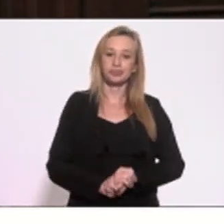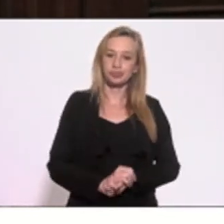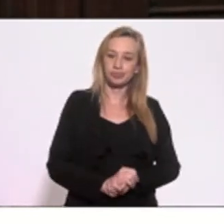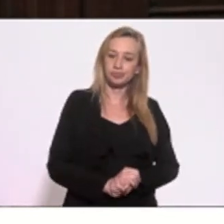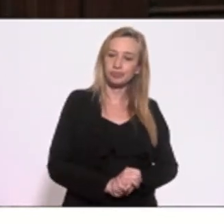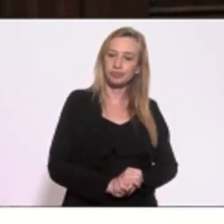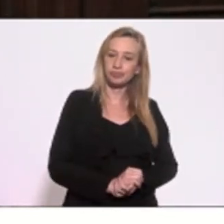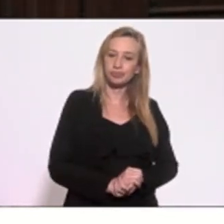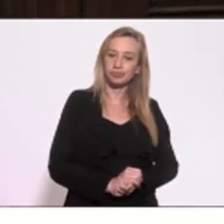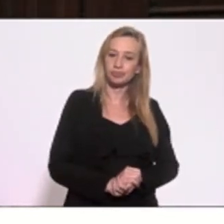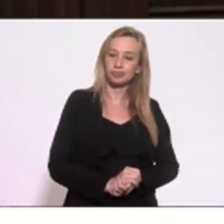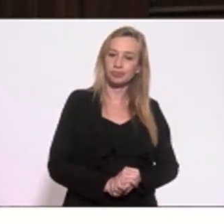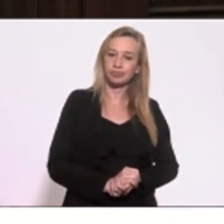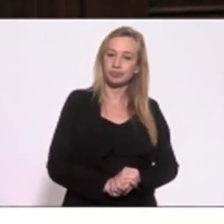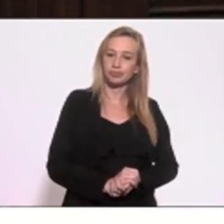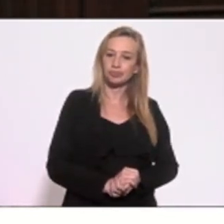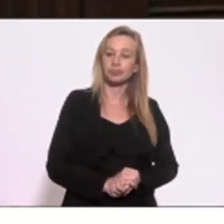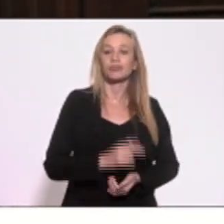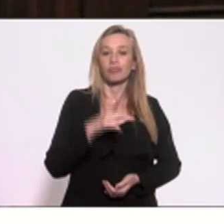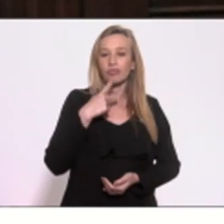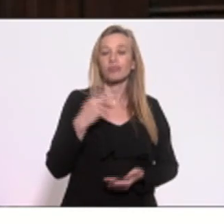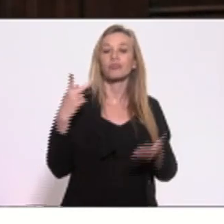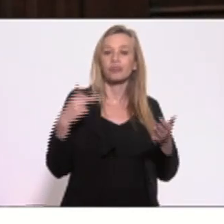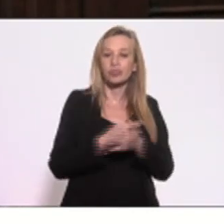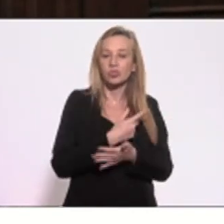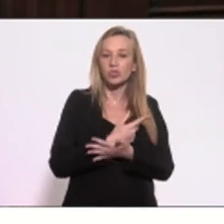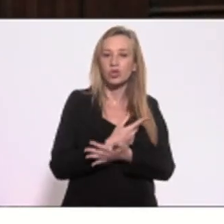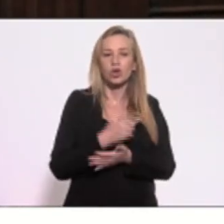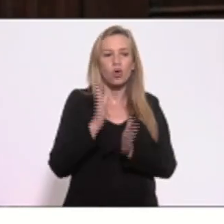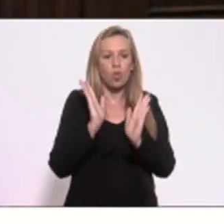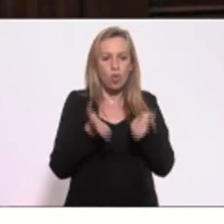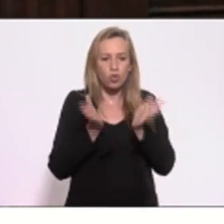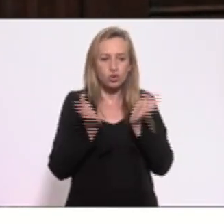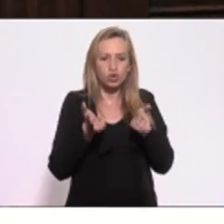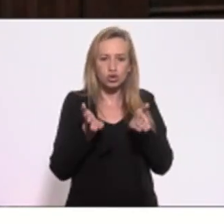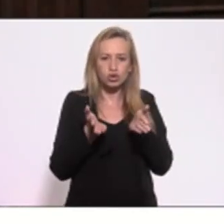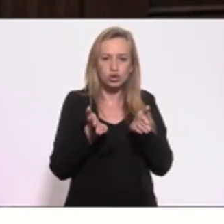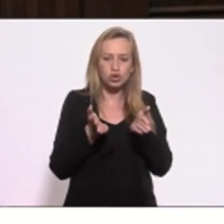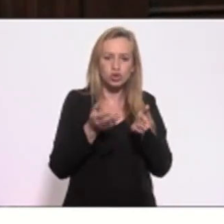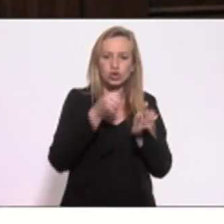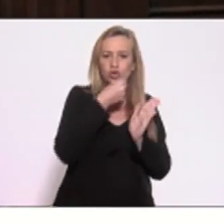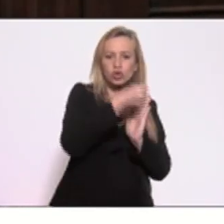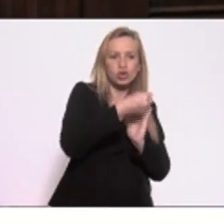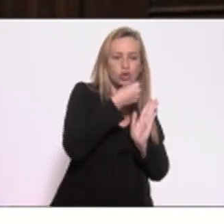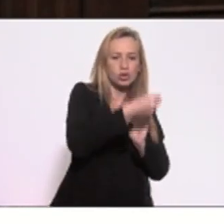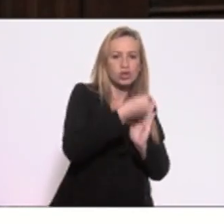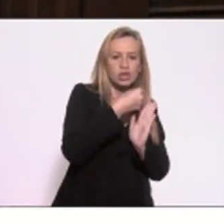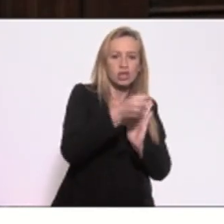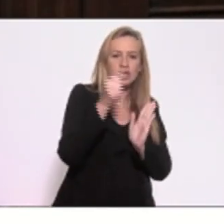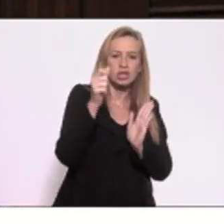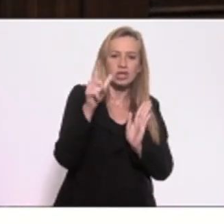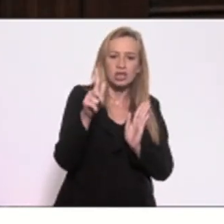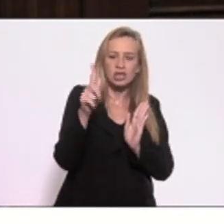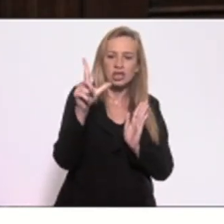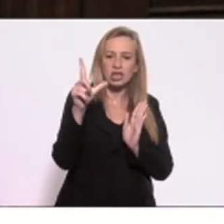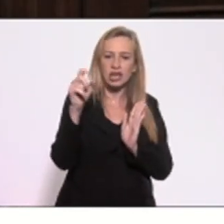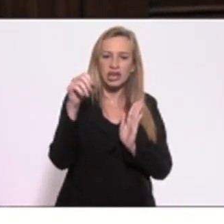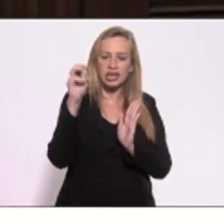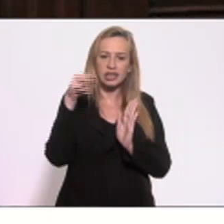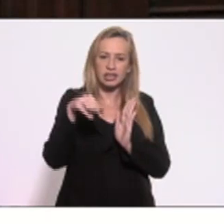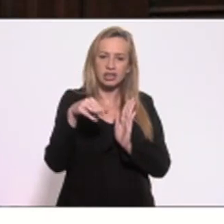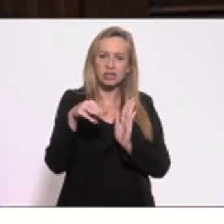não deixar de falar o que aconteceu hoje com o jornalista Glenn, durante